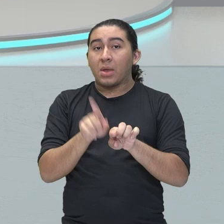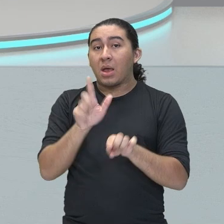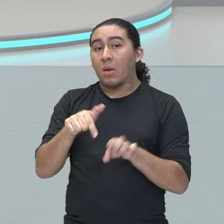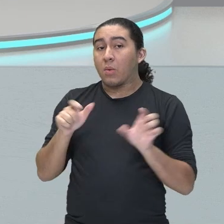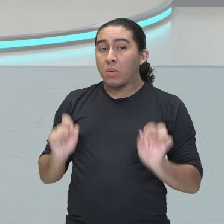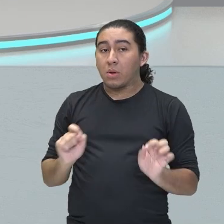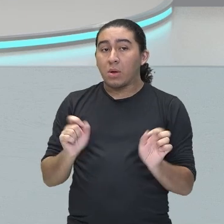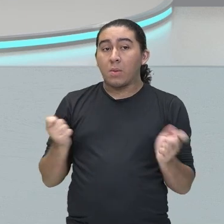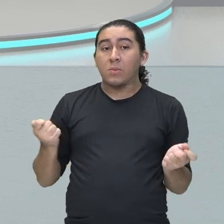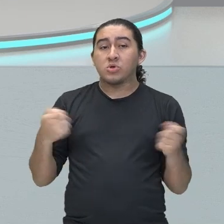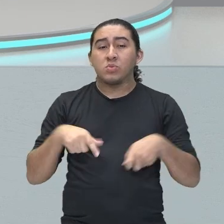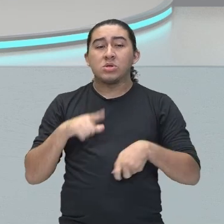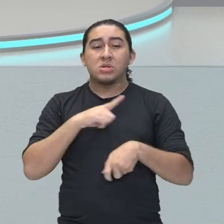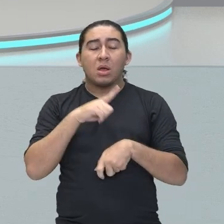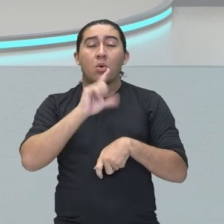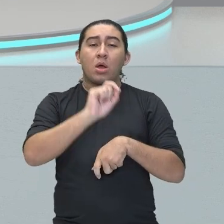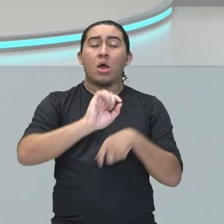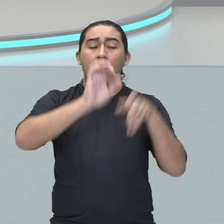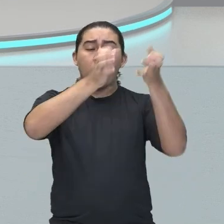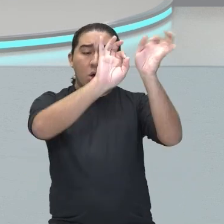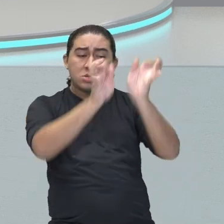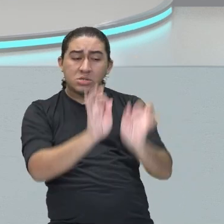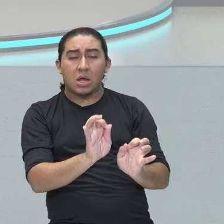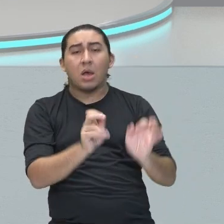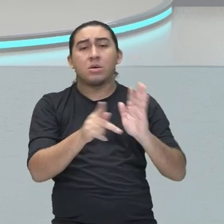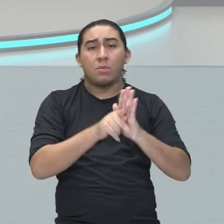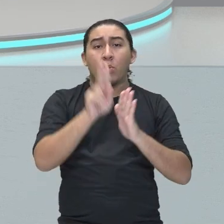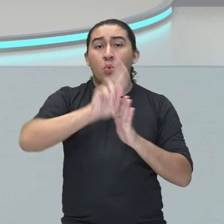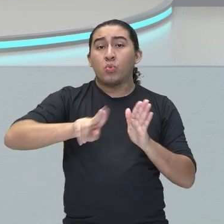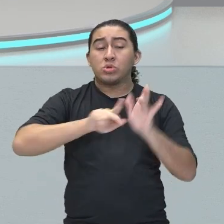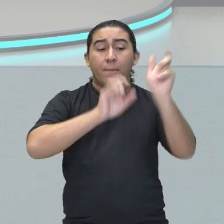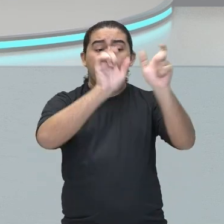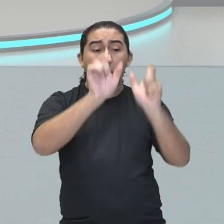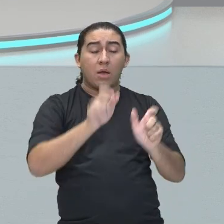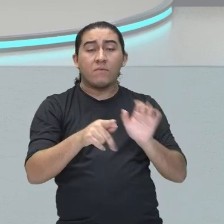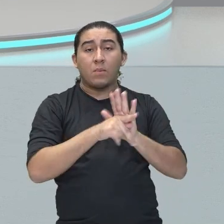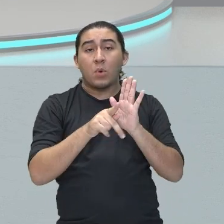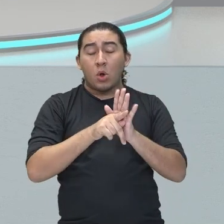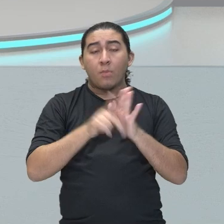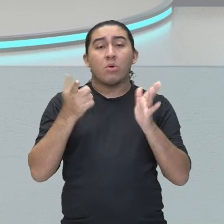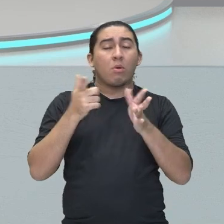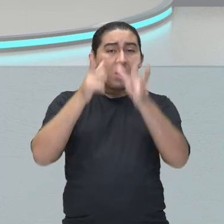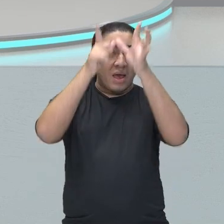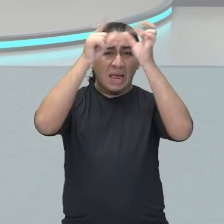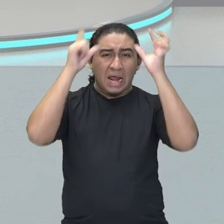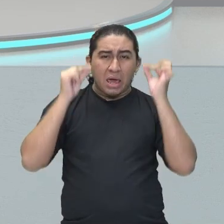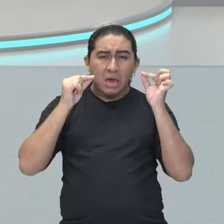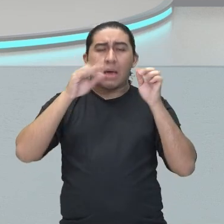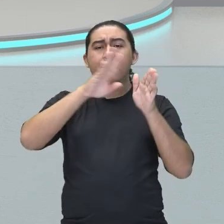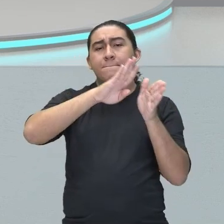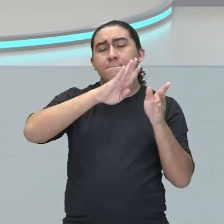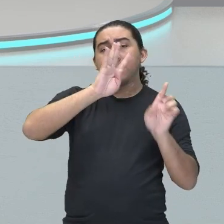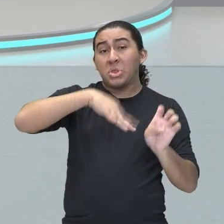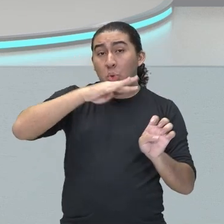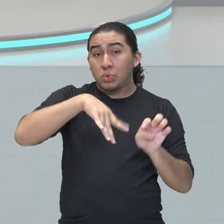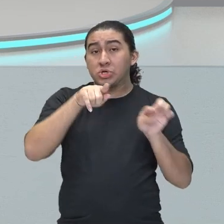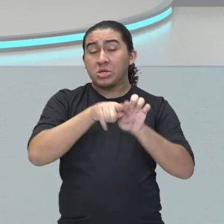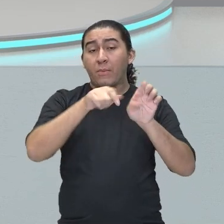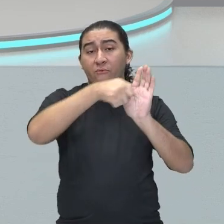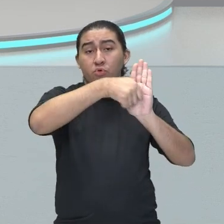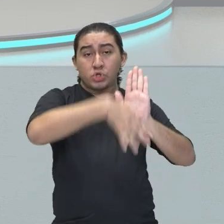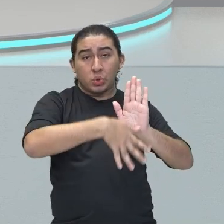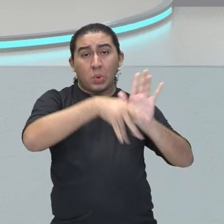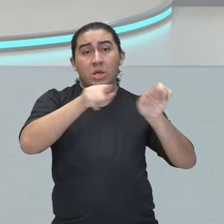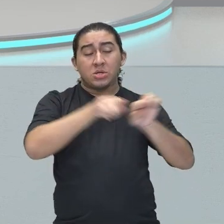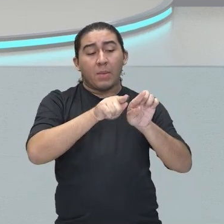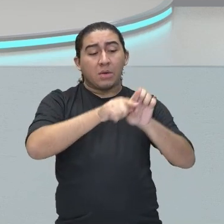ser enfeitada, vamos dizer assim, com a mitologia grega, com figuras de linguagem, e ele conta